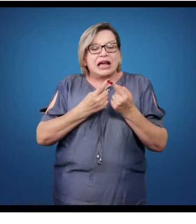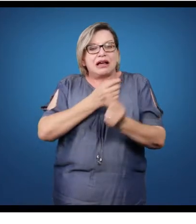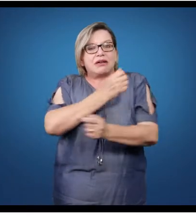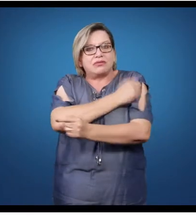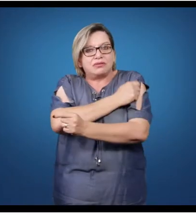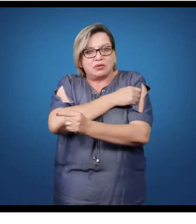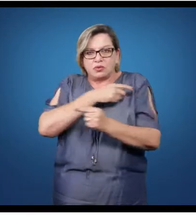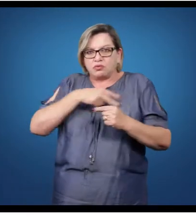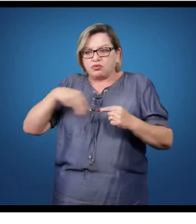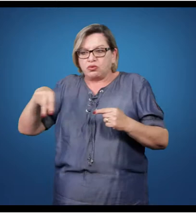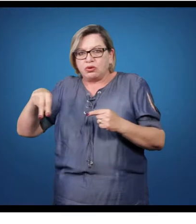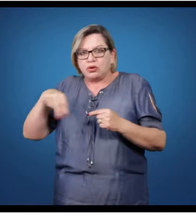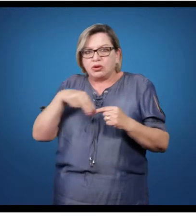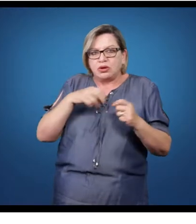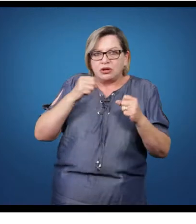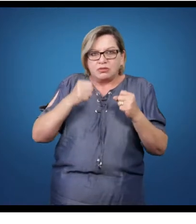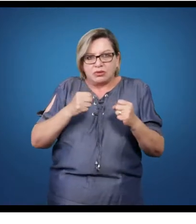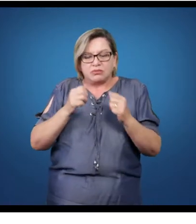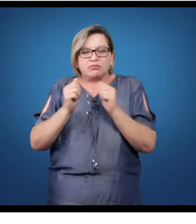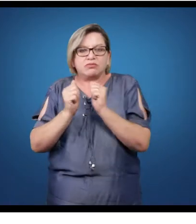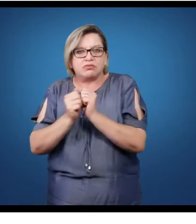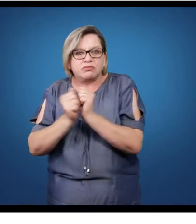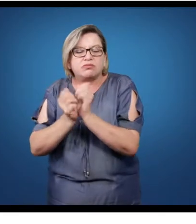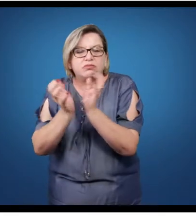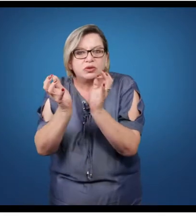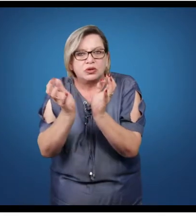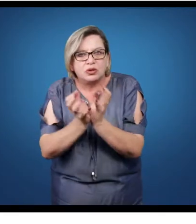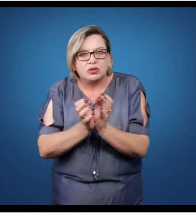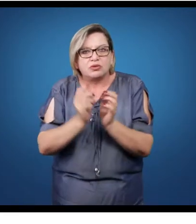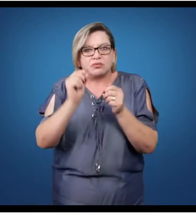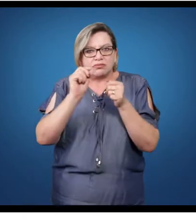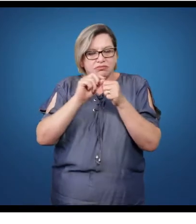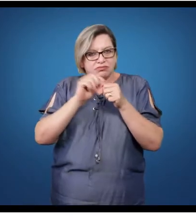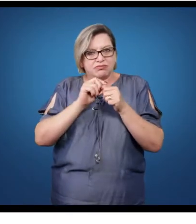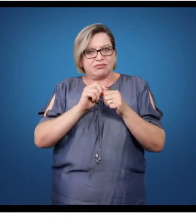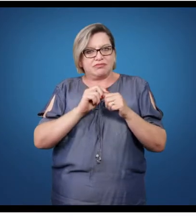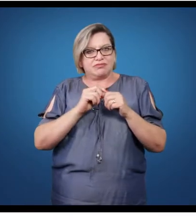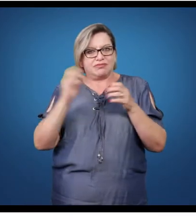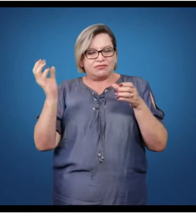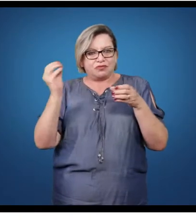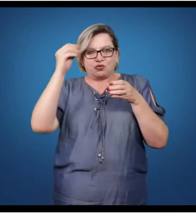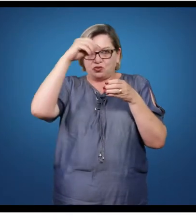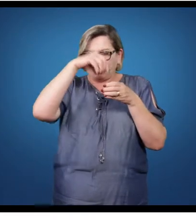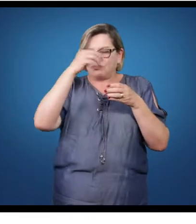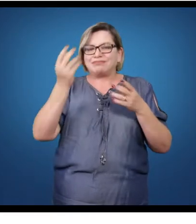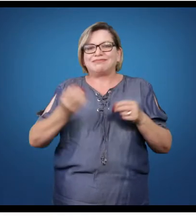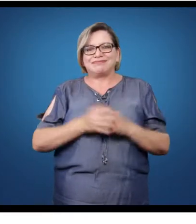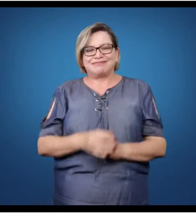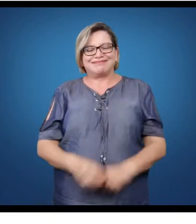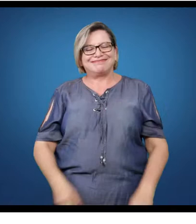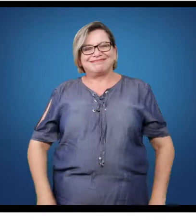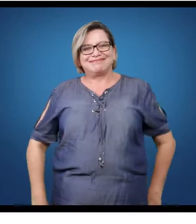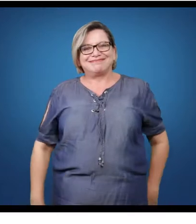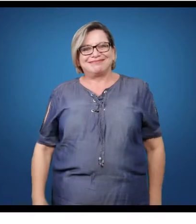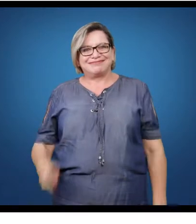lateralmente acompanhando o time de dudu que vai tentar executar a sexta morte em janeiro